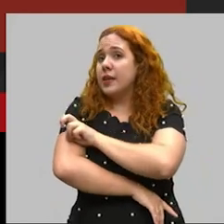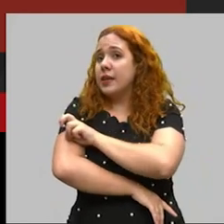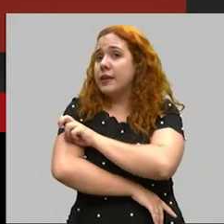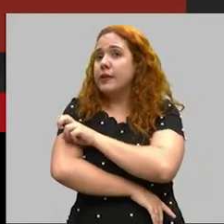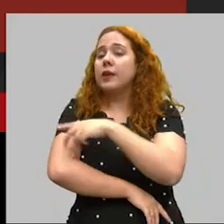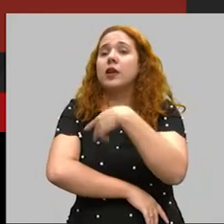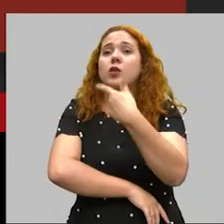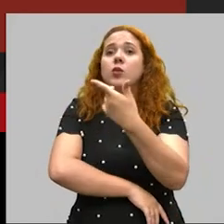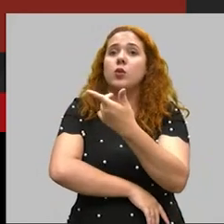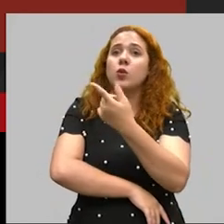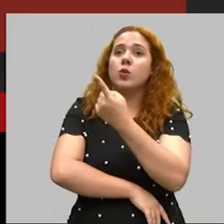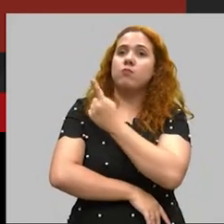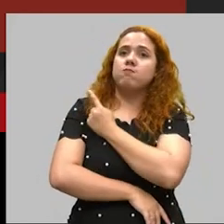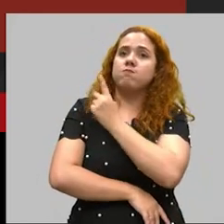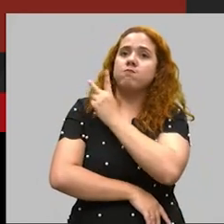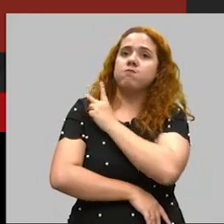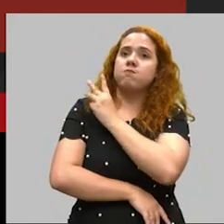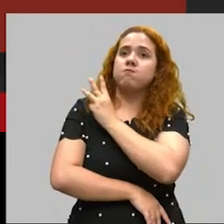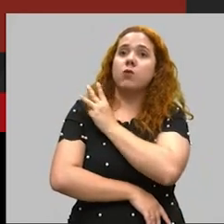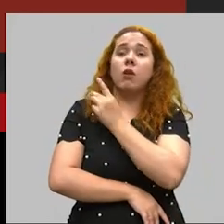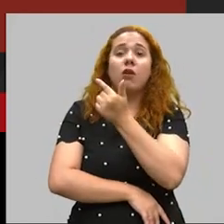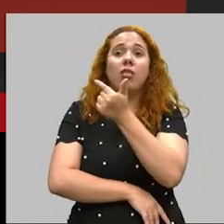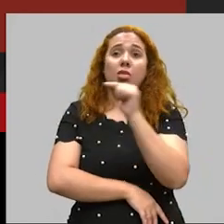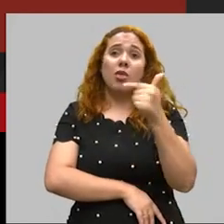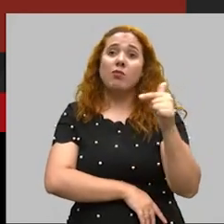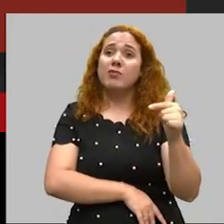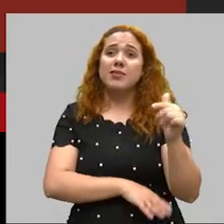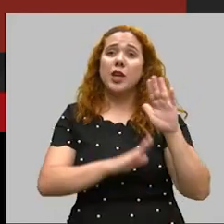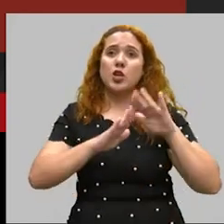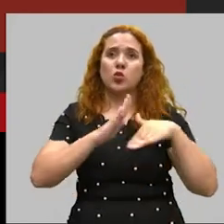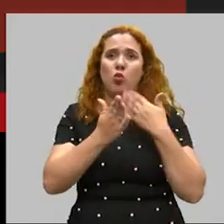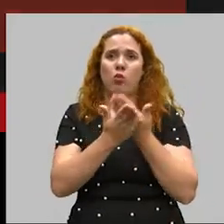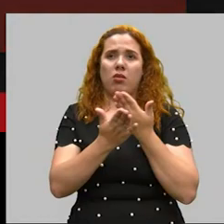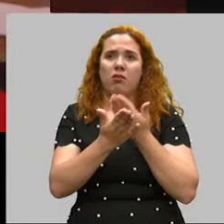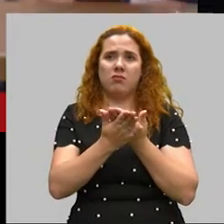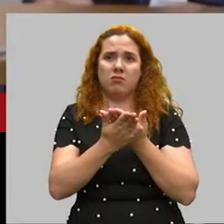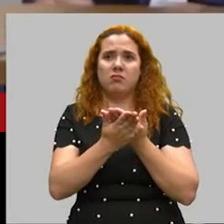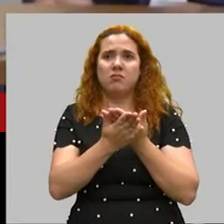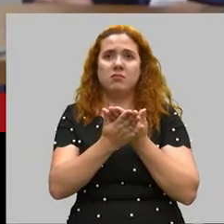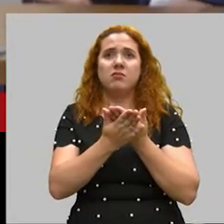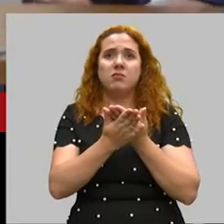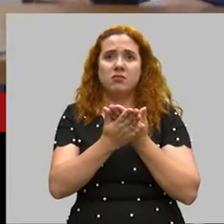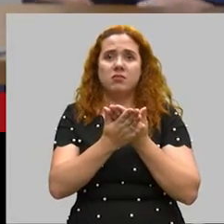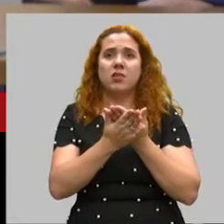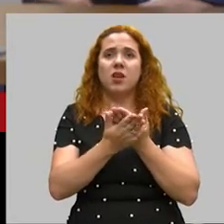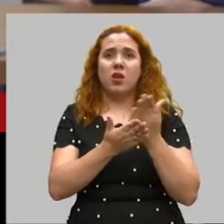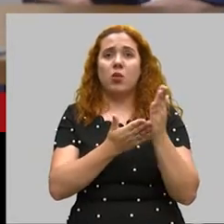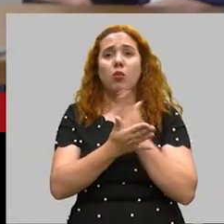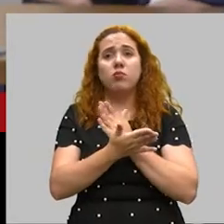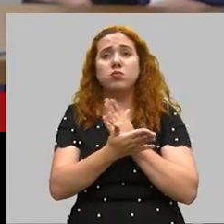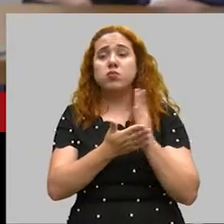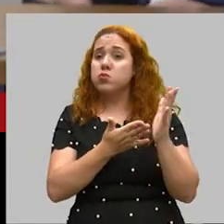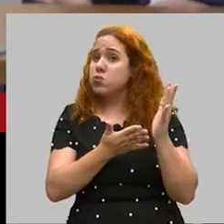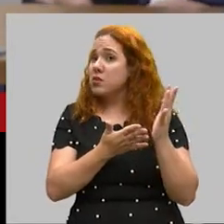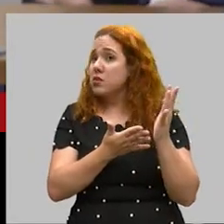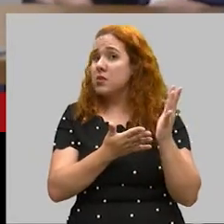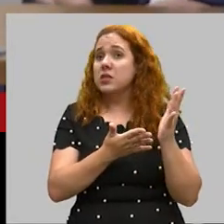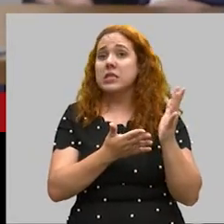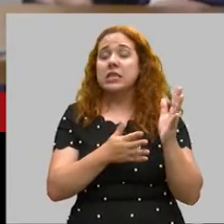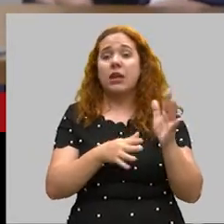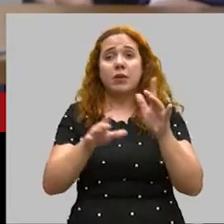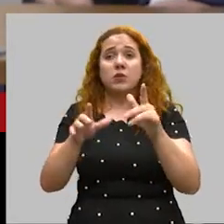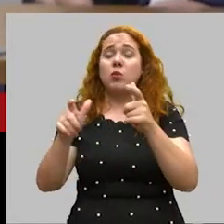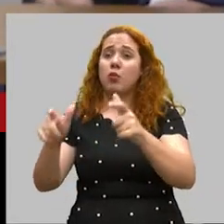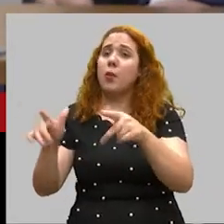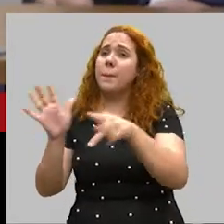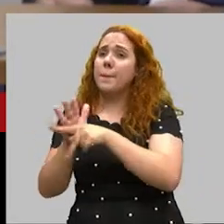no campo né então todos esses estudantes eles estão na verdade mesmo Oros das escolas do e de áreas